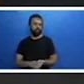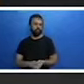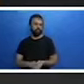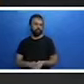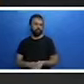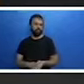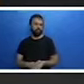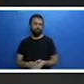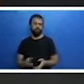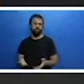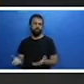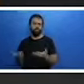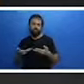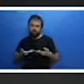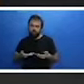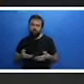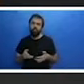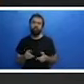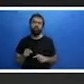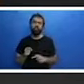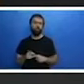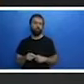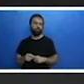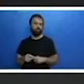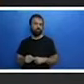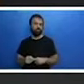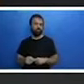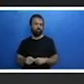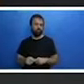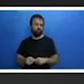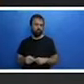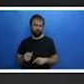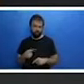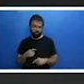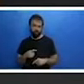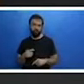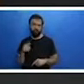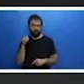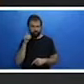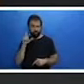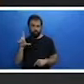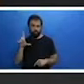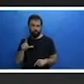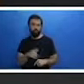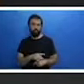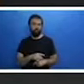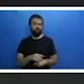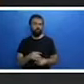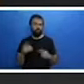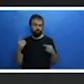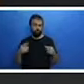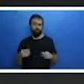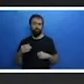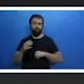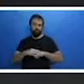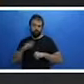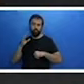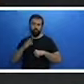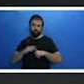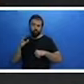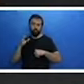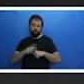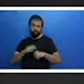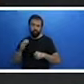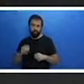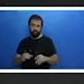é que isso em traz de bom para gente e quando eu consigo fazer esses desafios eu vou cada vez melhorando